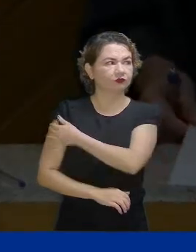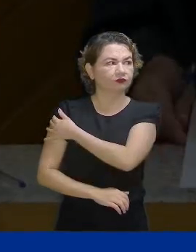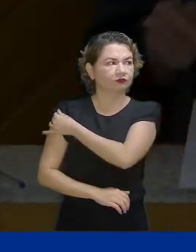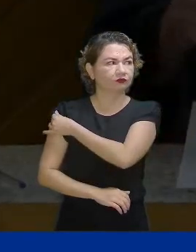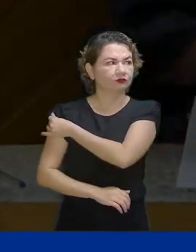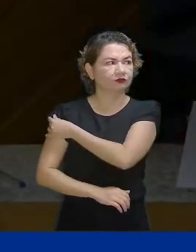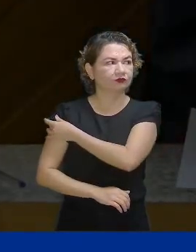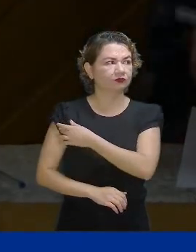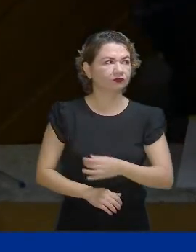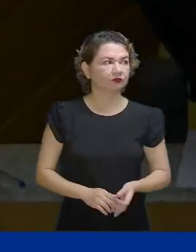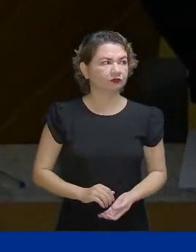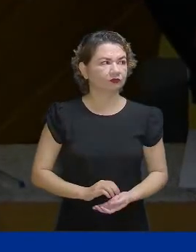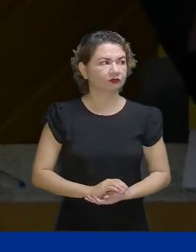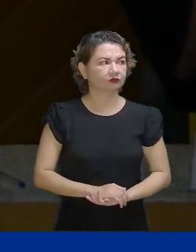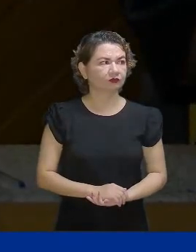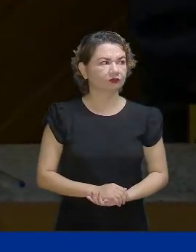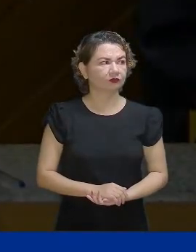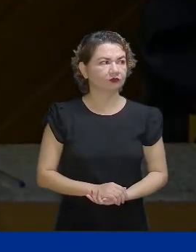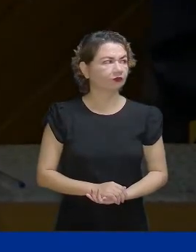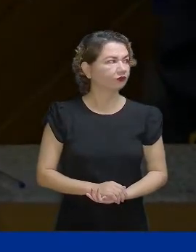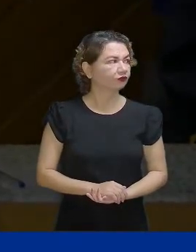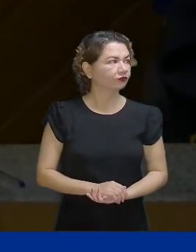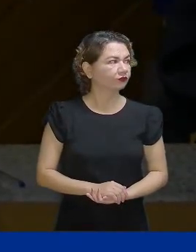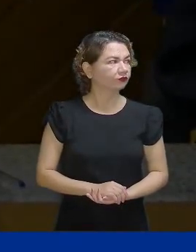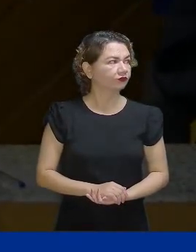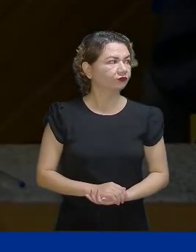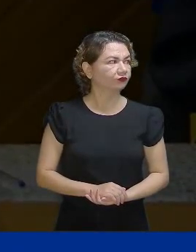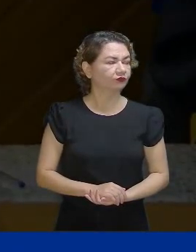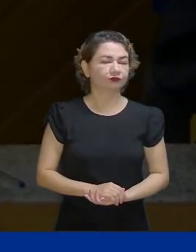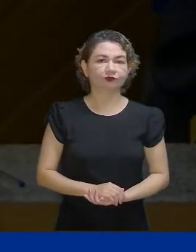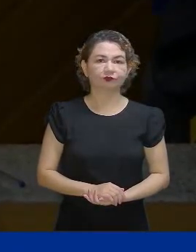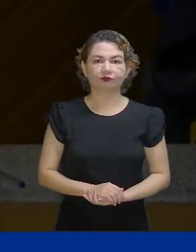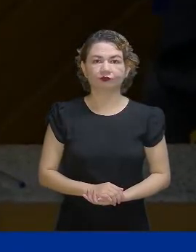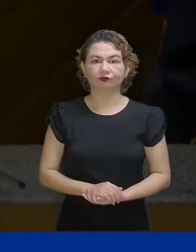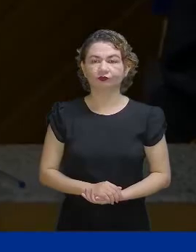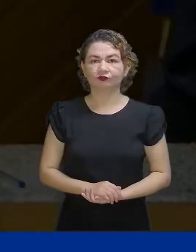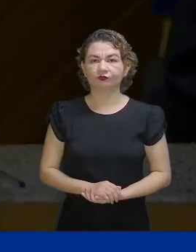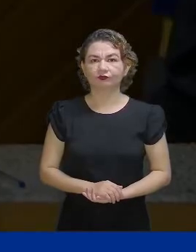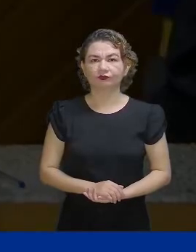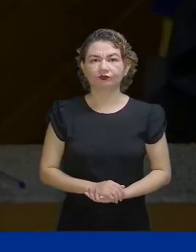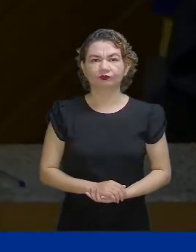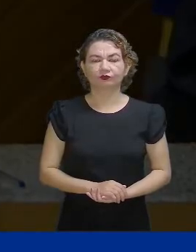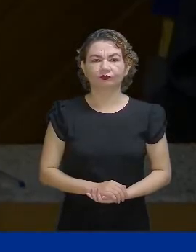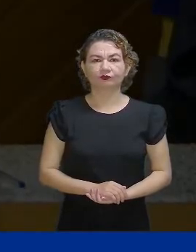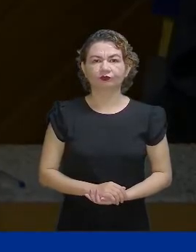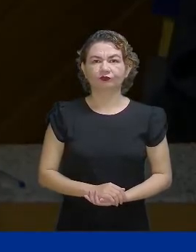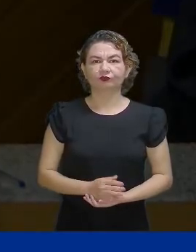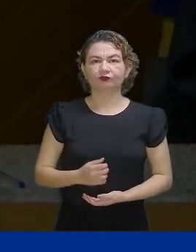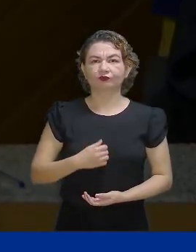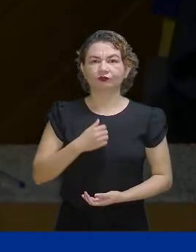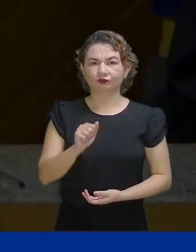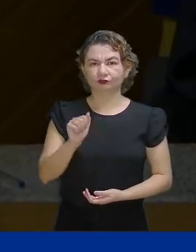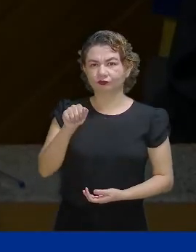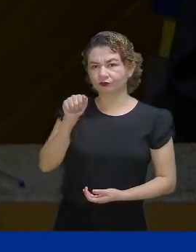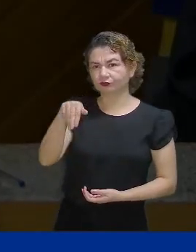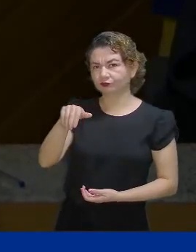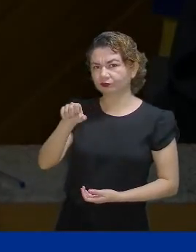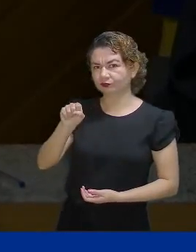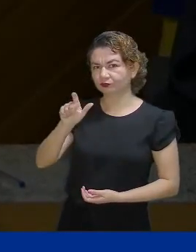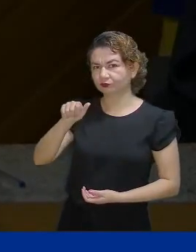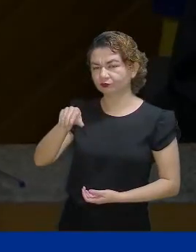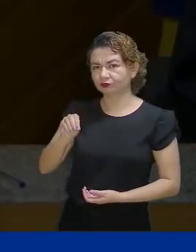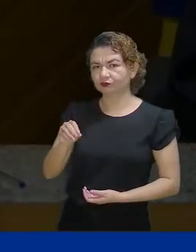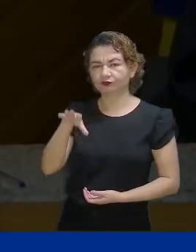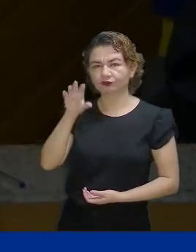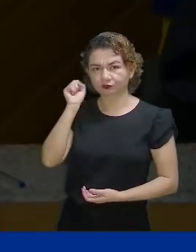do TRE. Doutor Anselmo, está me ouvindo bem? Foco no desembargador Carmo Antônio. Excelente. Ele é negativo declarado